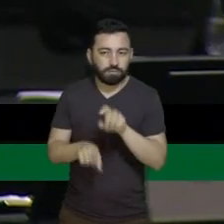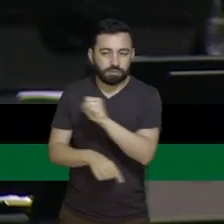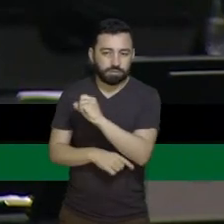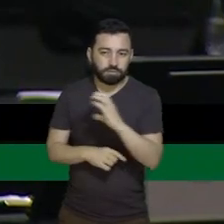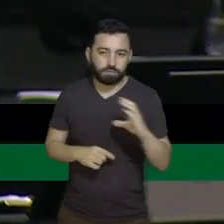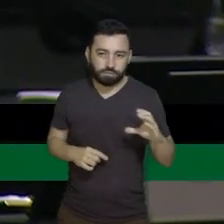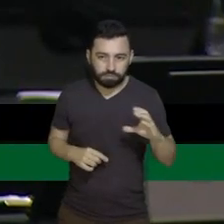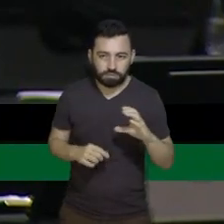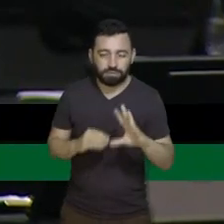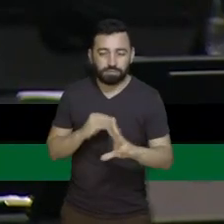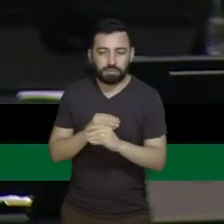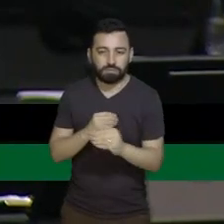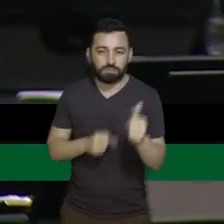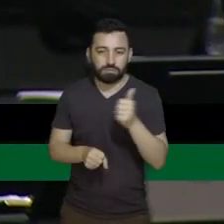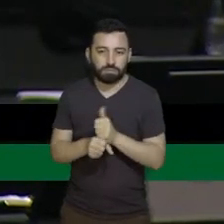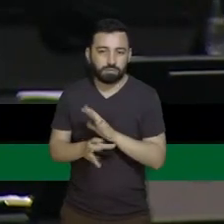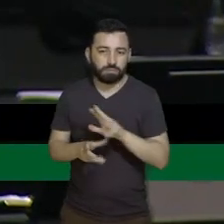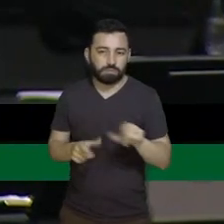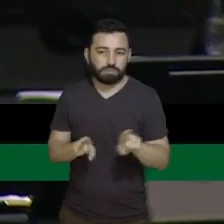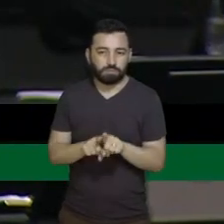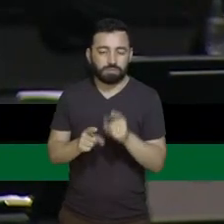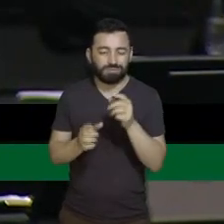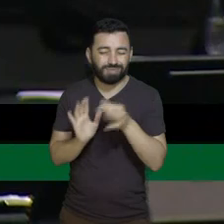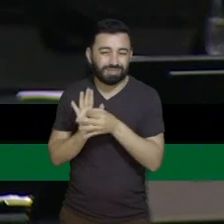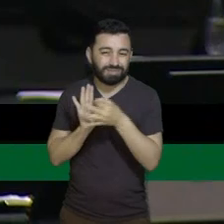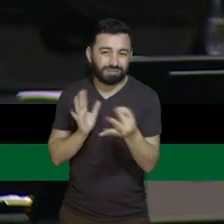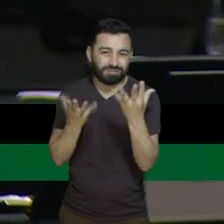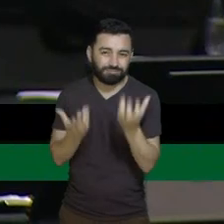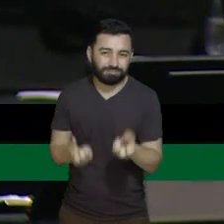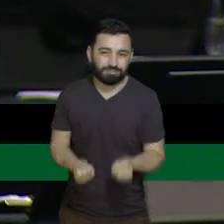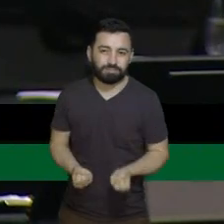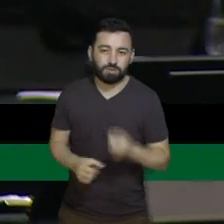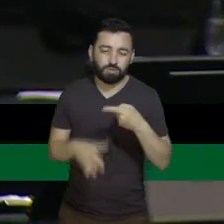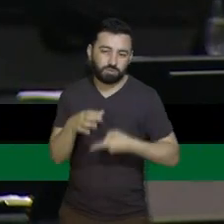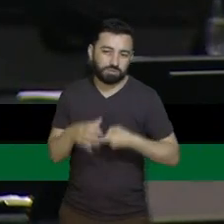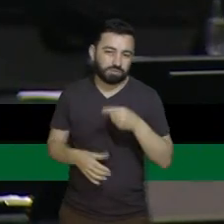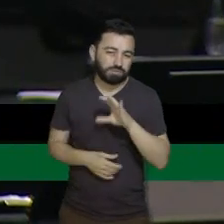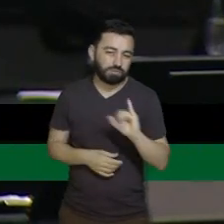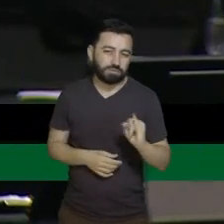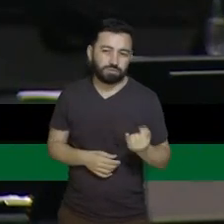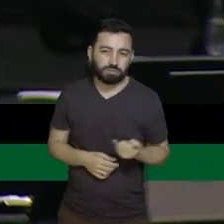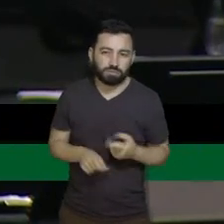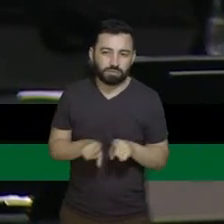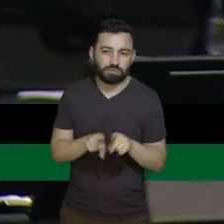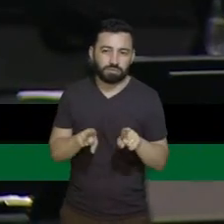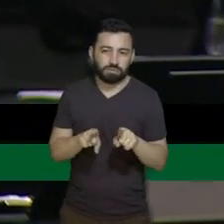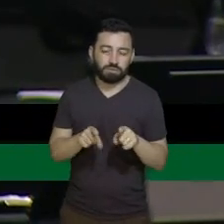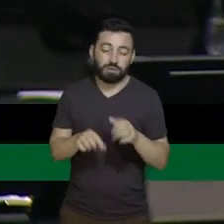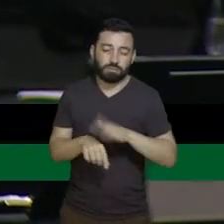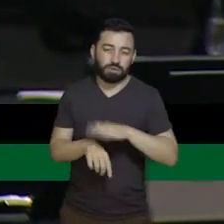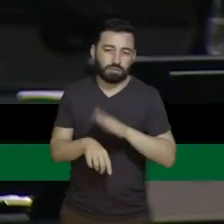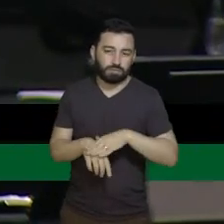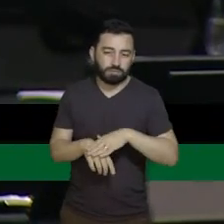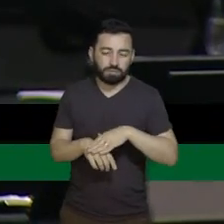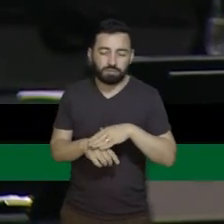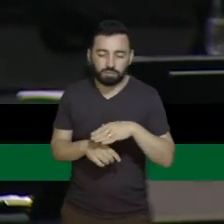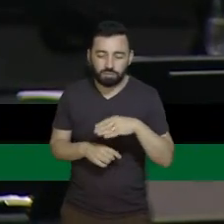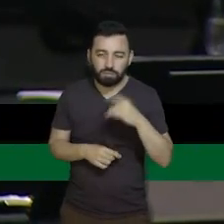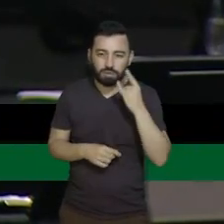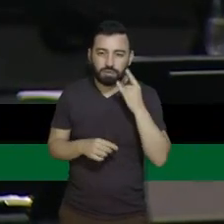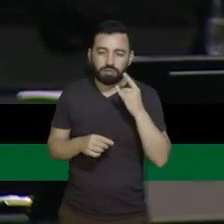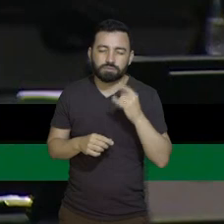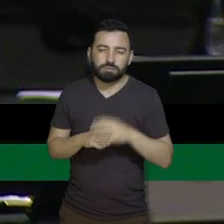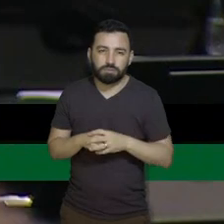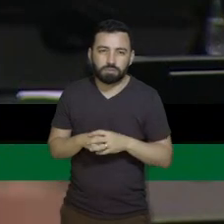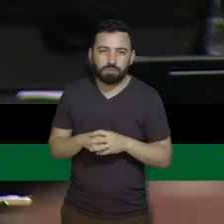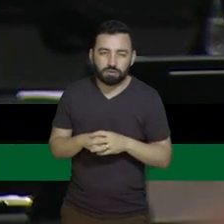com emenda substitutiva global e pareceres favoráveis das comissões de Constituição e Justiça, relator deputado Valdir Cobalcini, Comissão de Educação